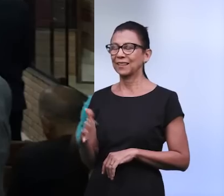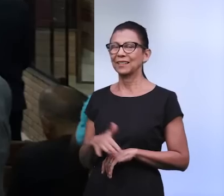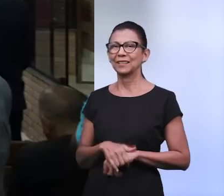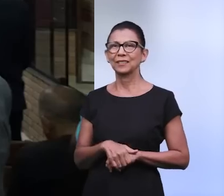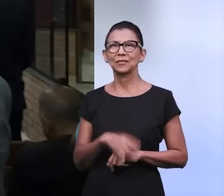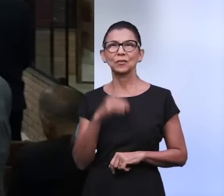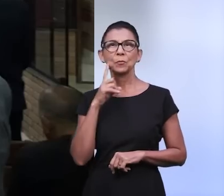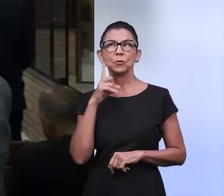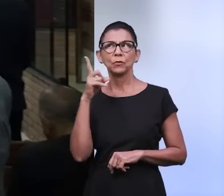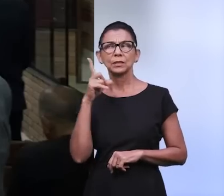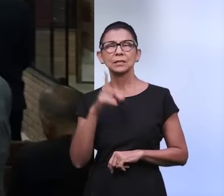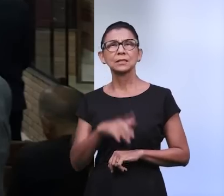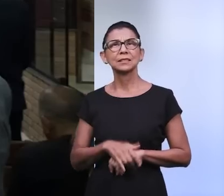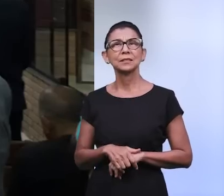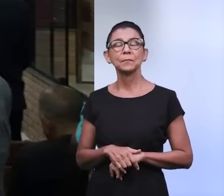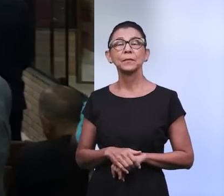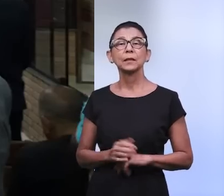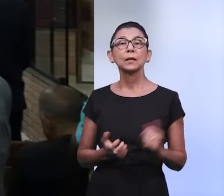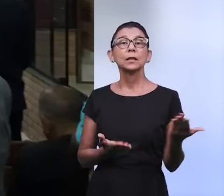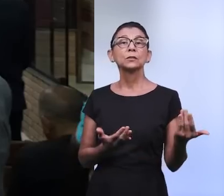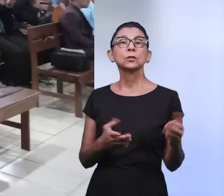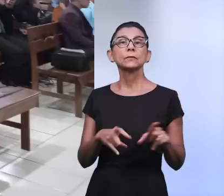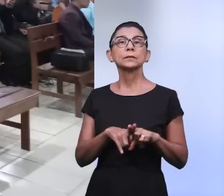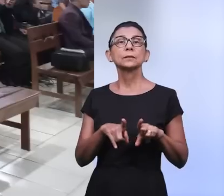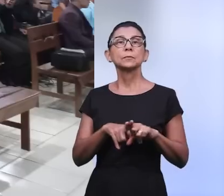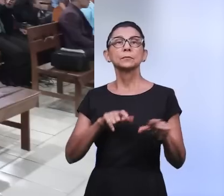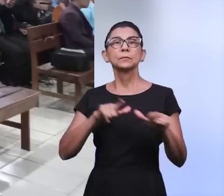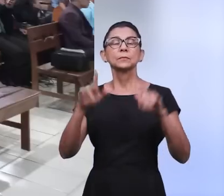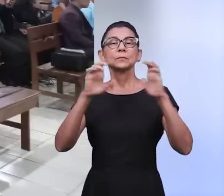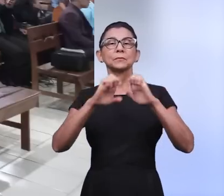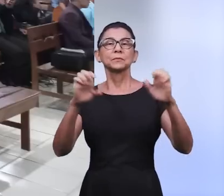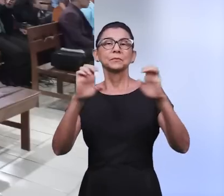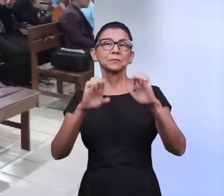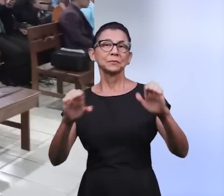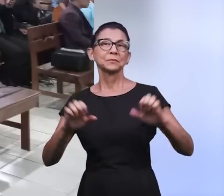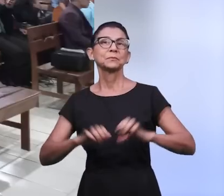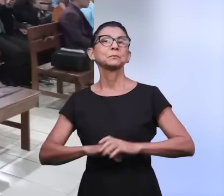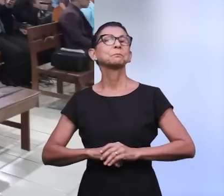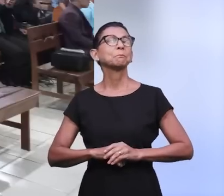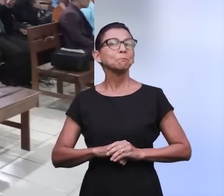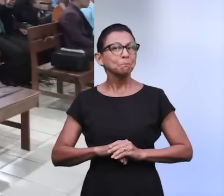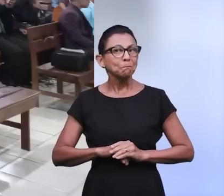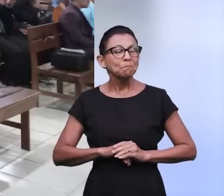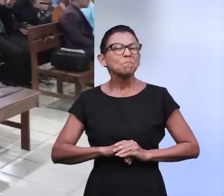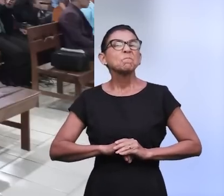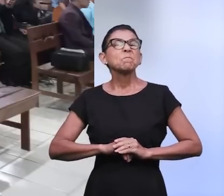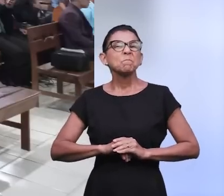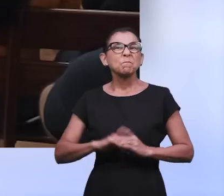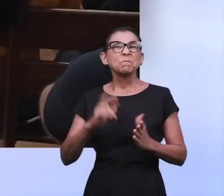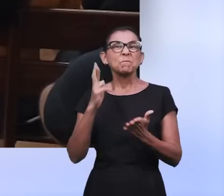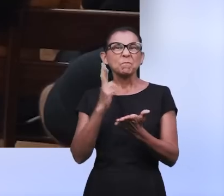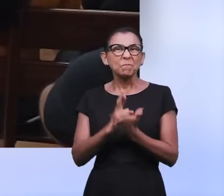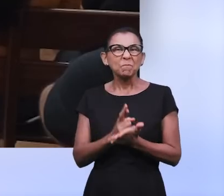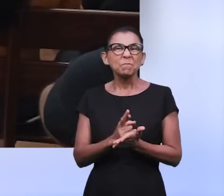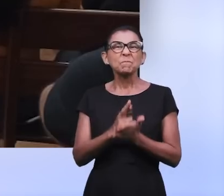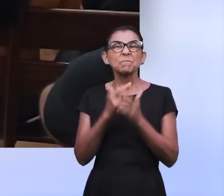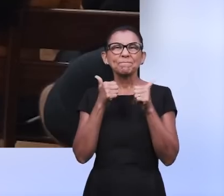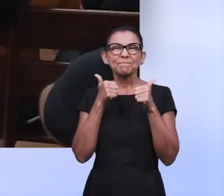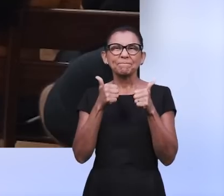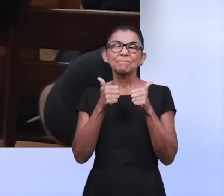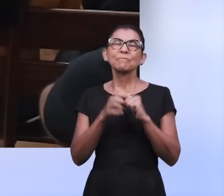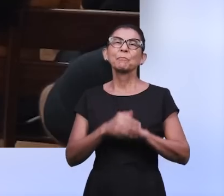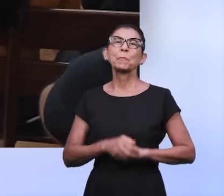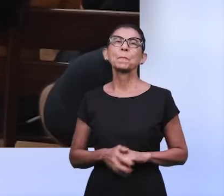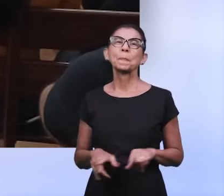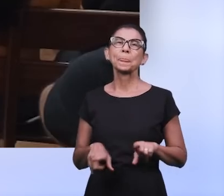Formiga. Alô, Formiga! Onde os nossos jovens também fizeram um trabalho de evangelização com muitos frutos. O mesmo trabalho também